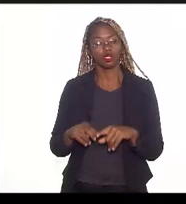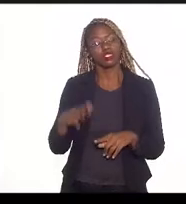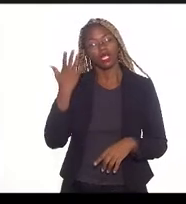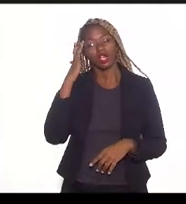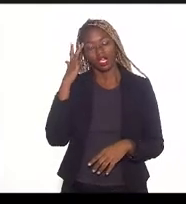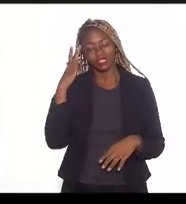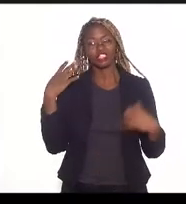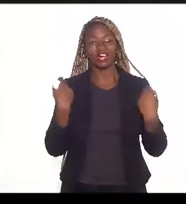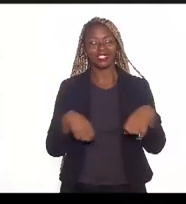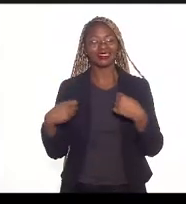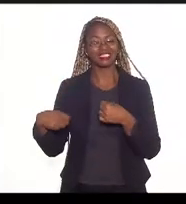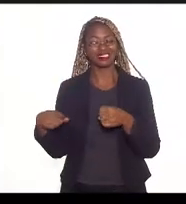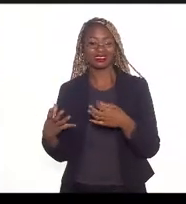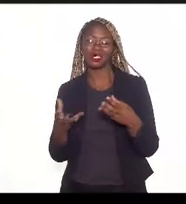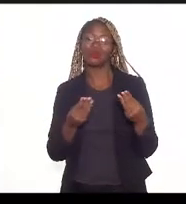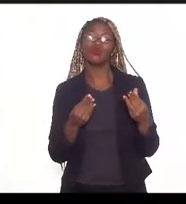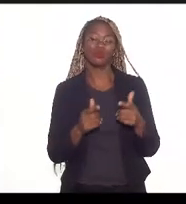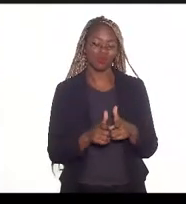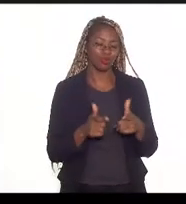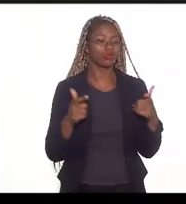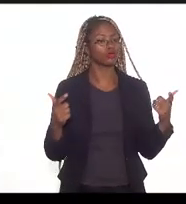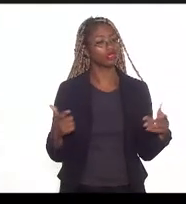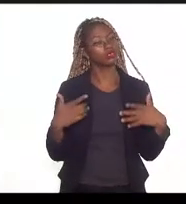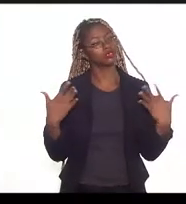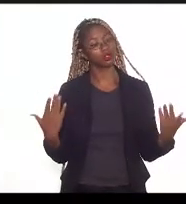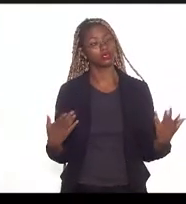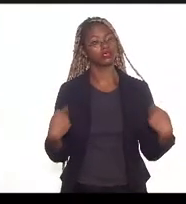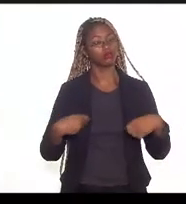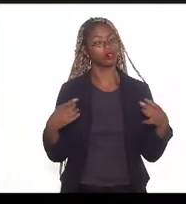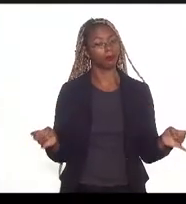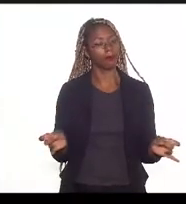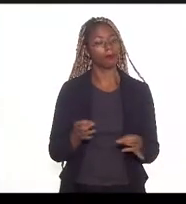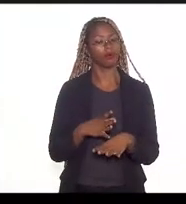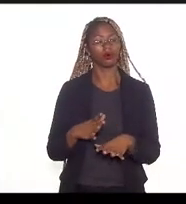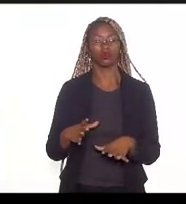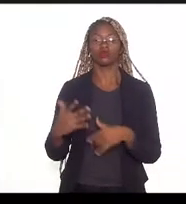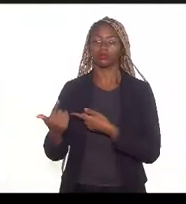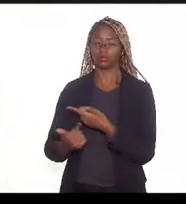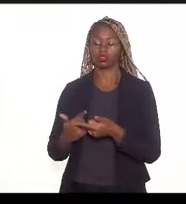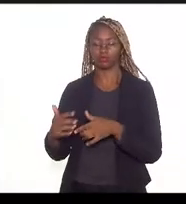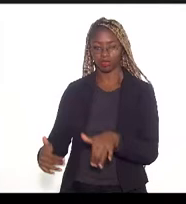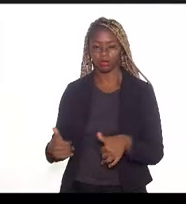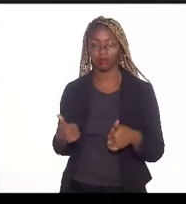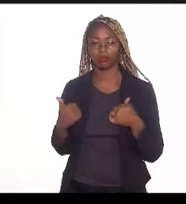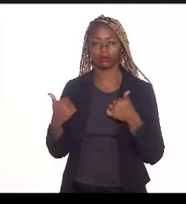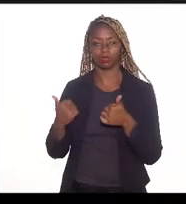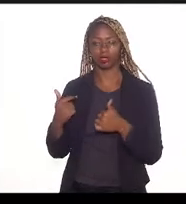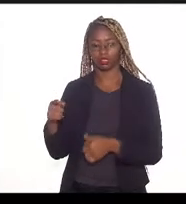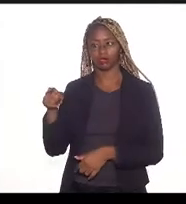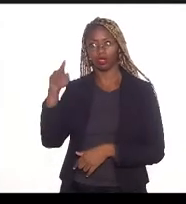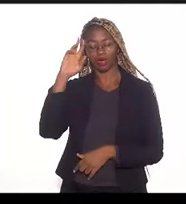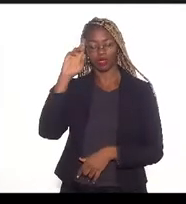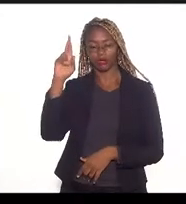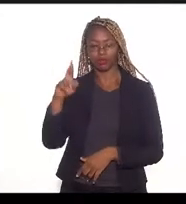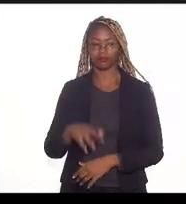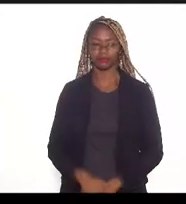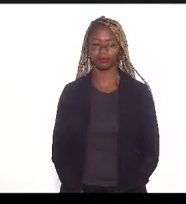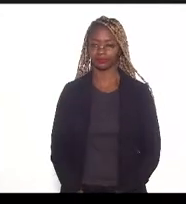ser muito alta e, enfim, a gente tem que estar preparado para atender da melhor forma o empresário fluminense.